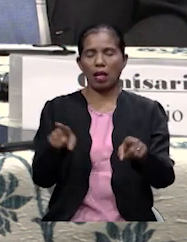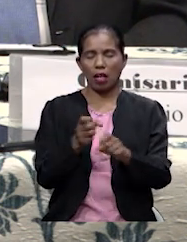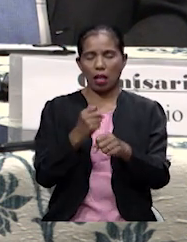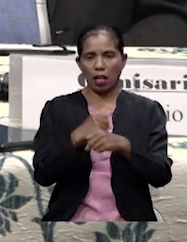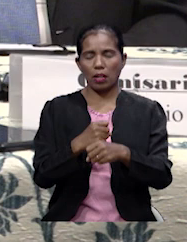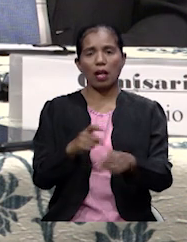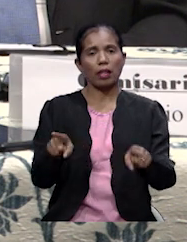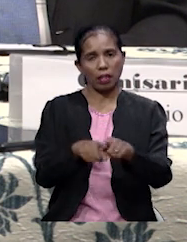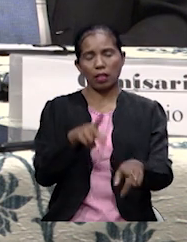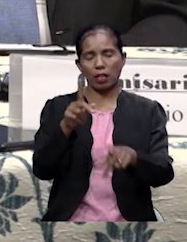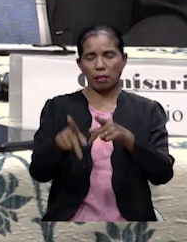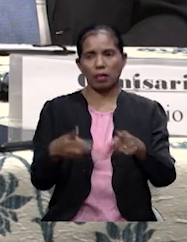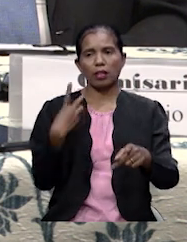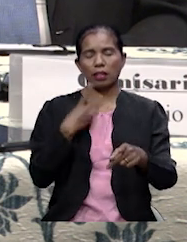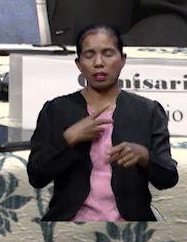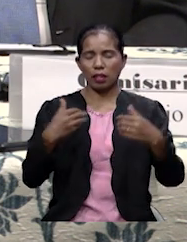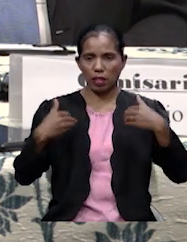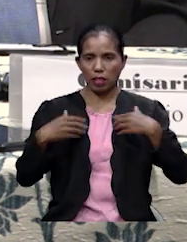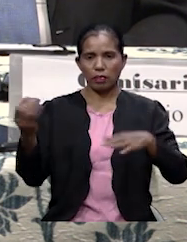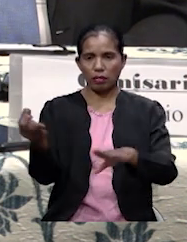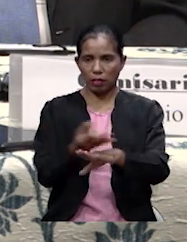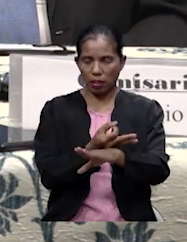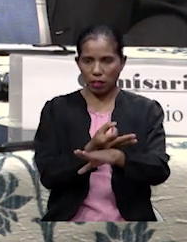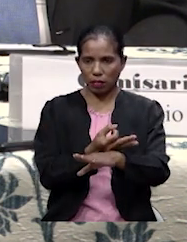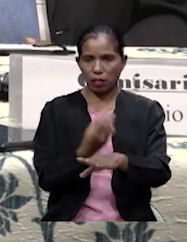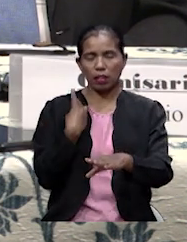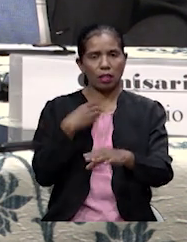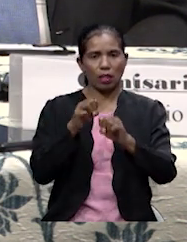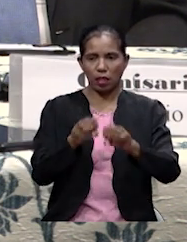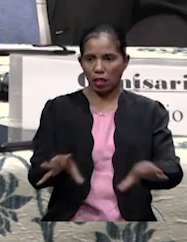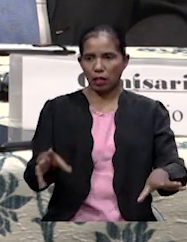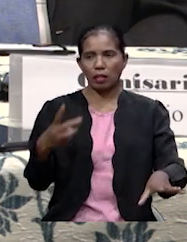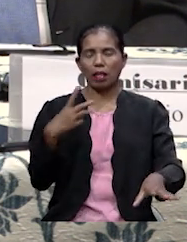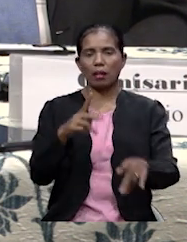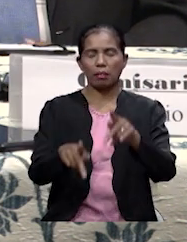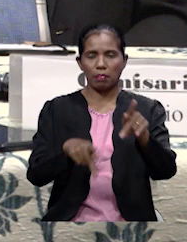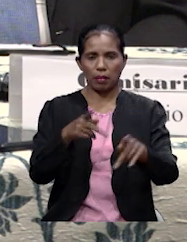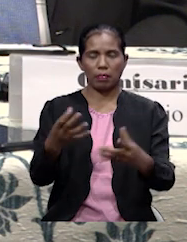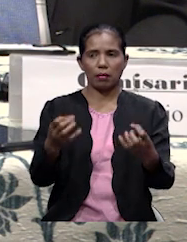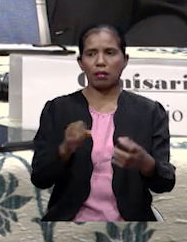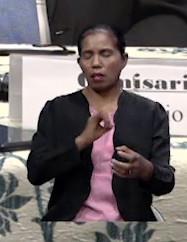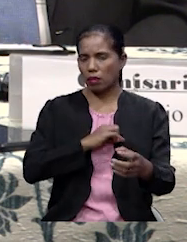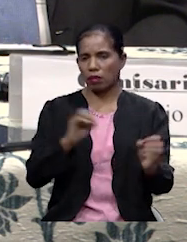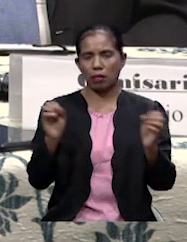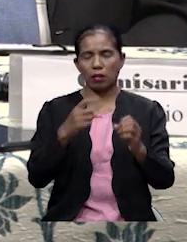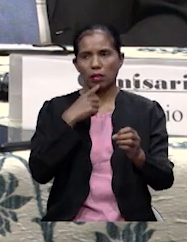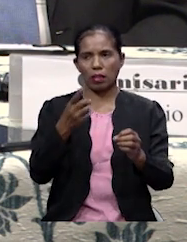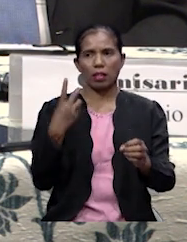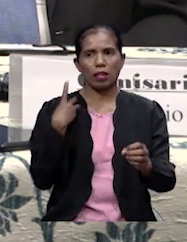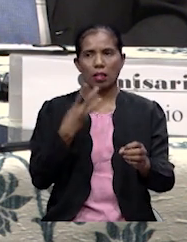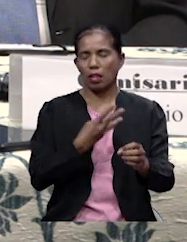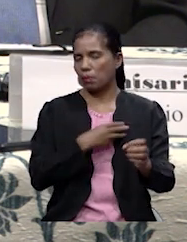na fati procedimento balo ou documento balo nebe maquita lá com. É uma balo ia, hala coisa tete dihan a mi mostra